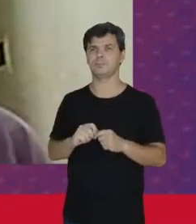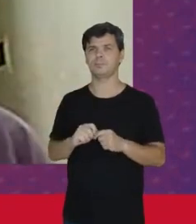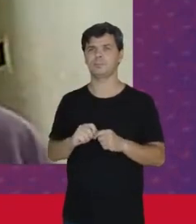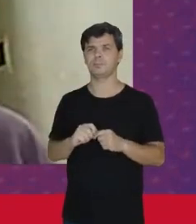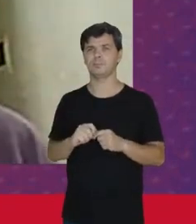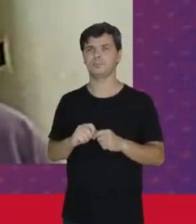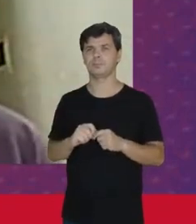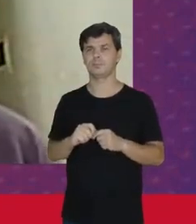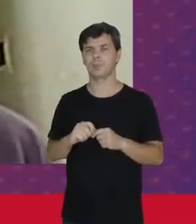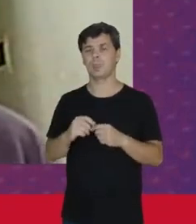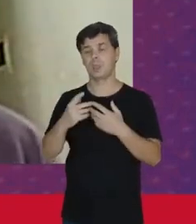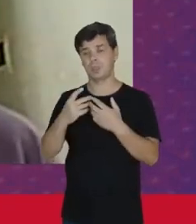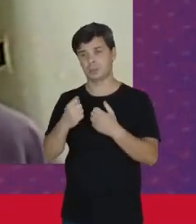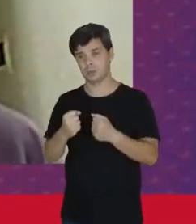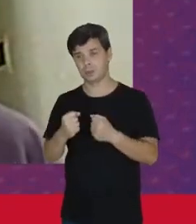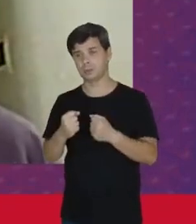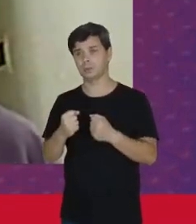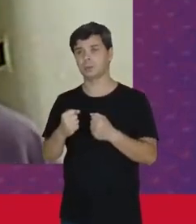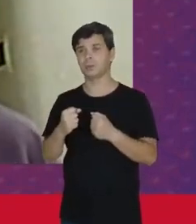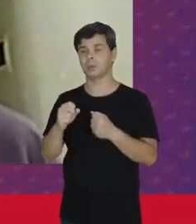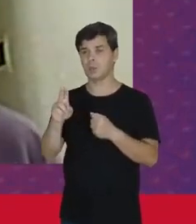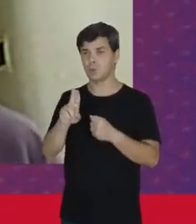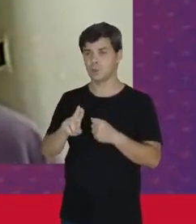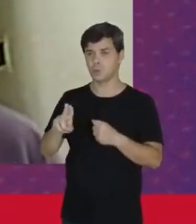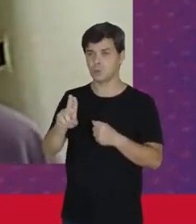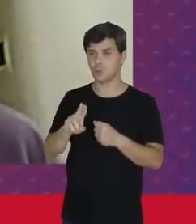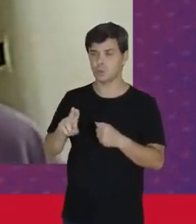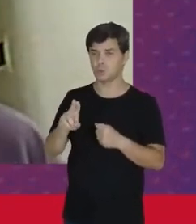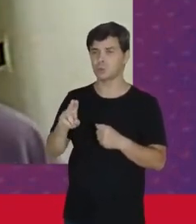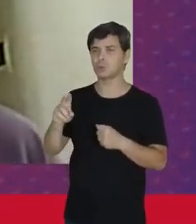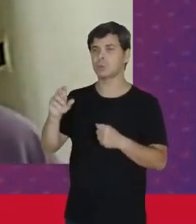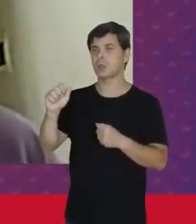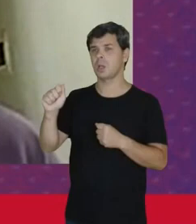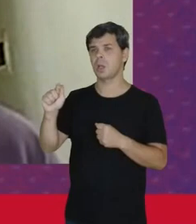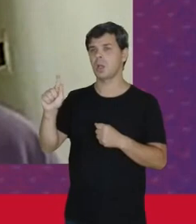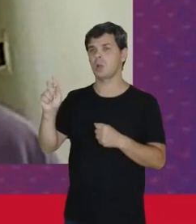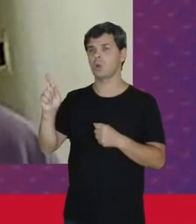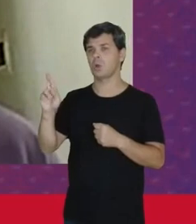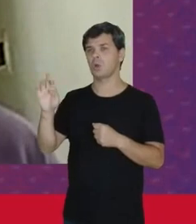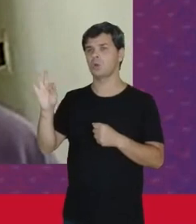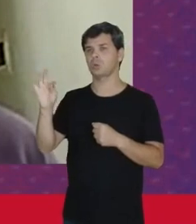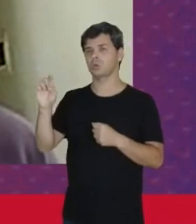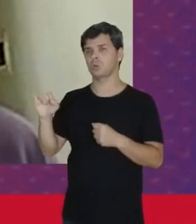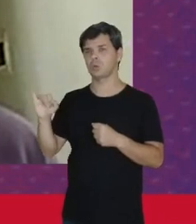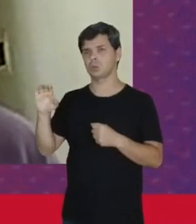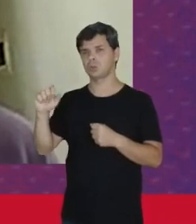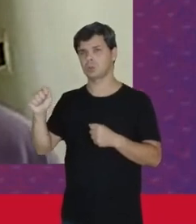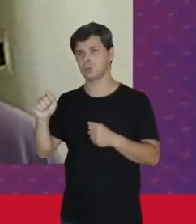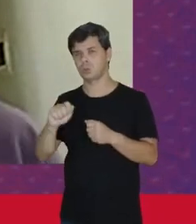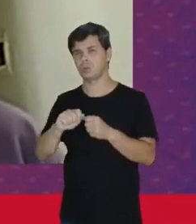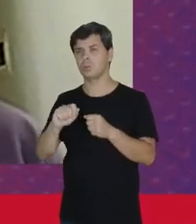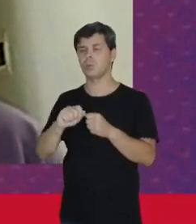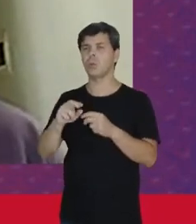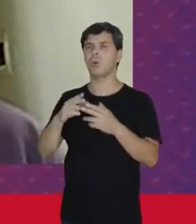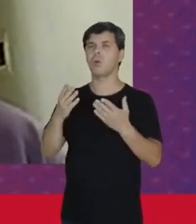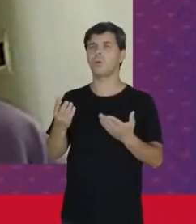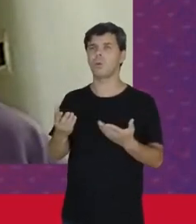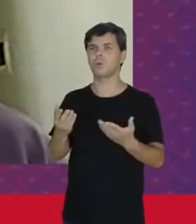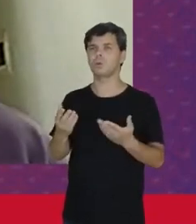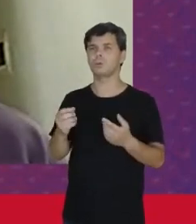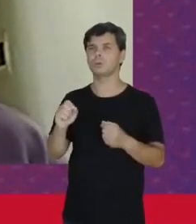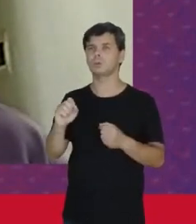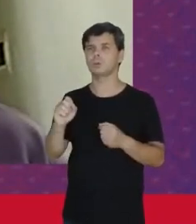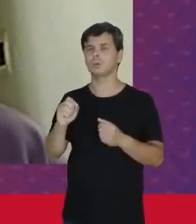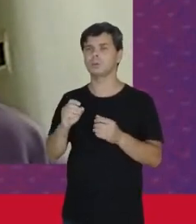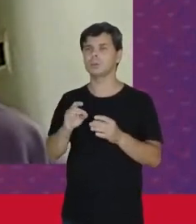foram permitida a manutenção da utilização desses agrotóxicos no Brasil, né, também como uma forma